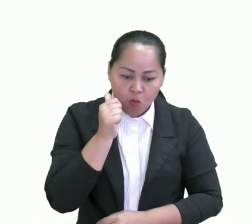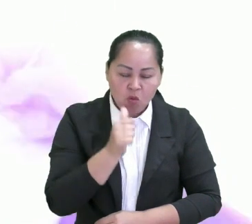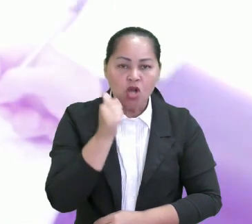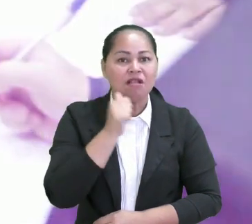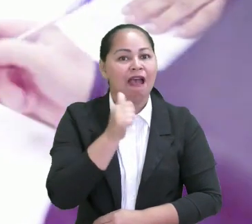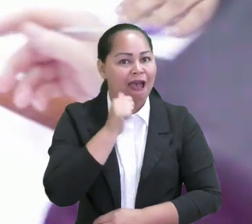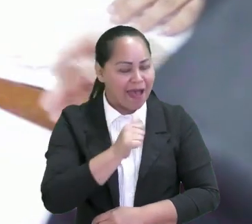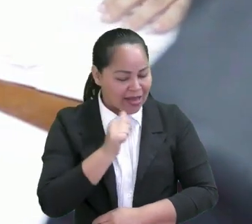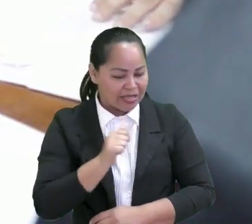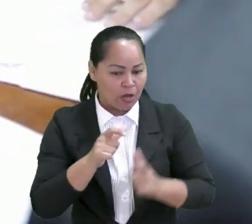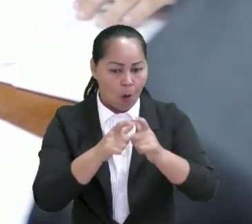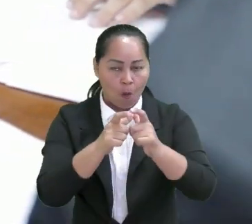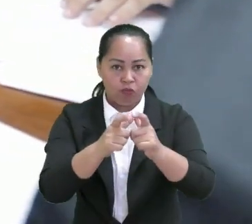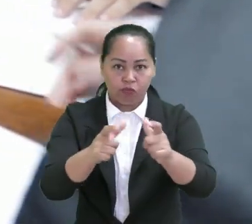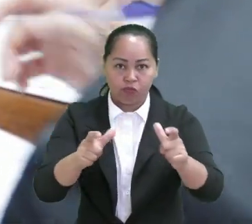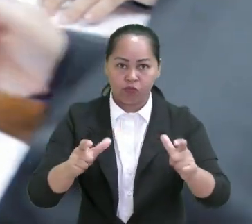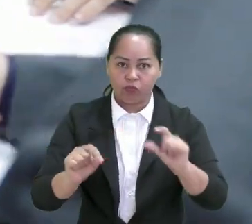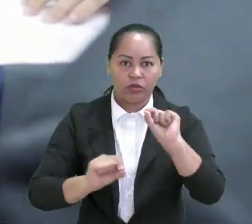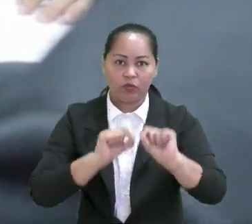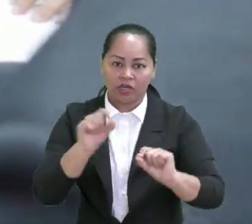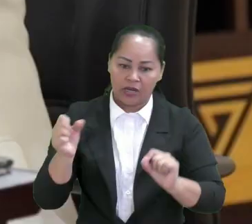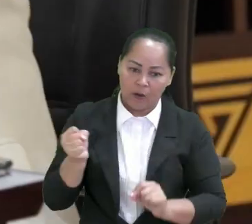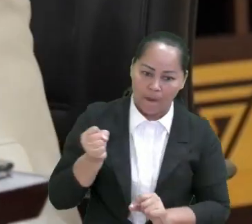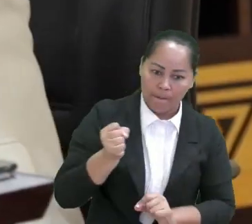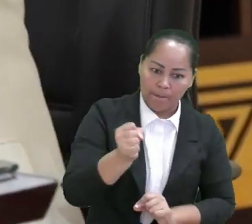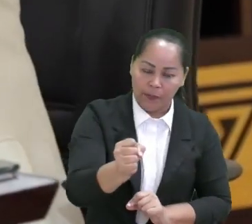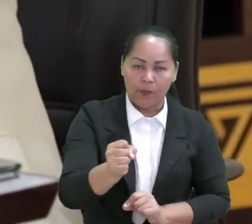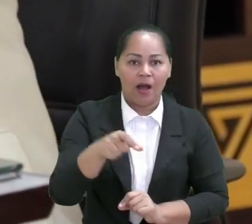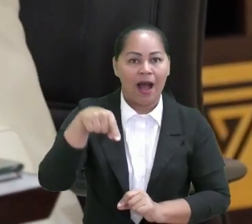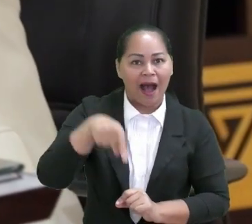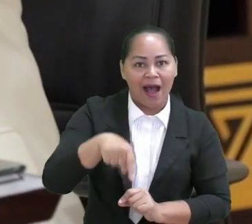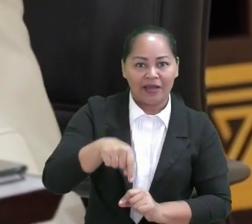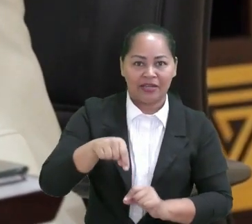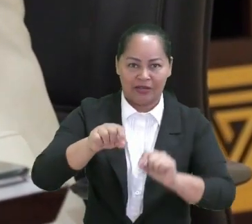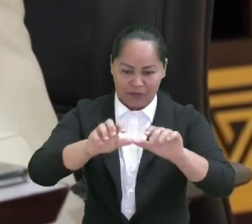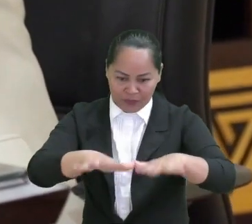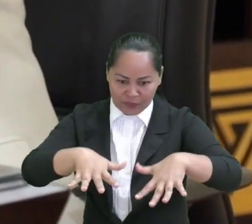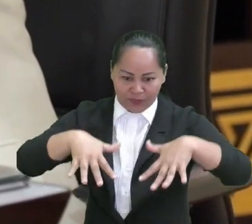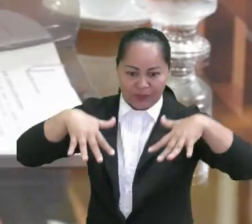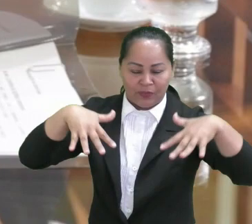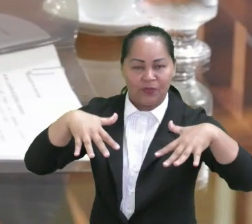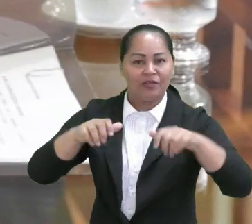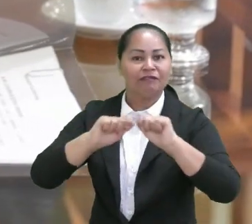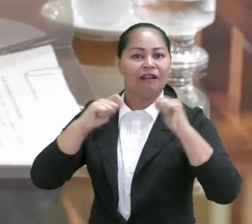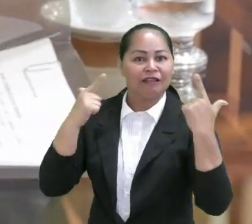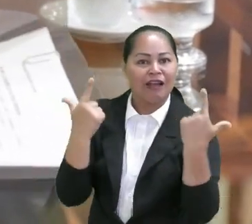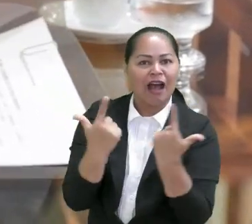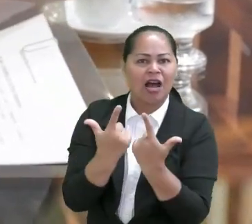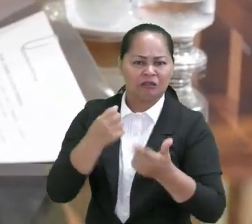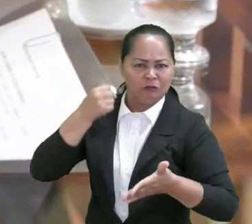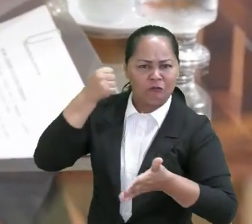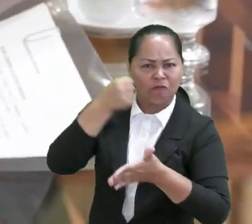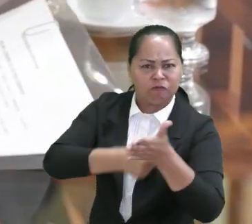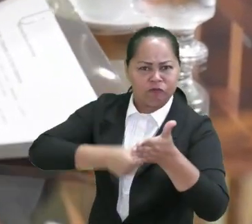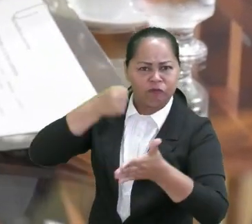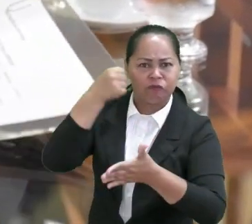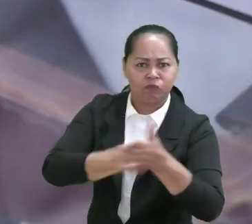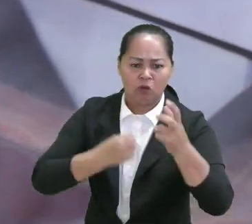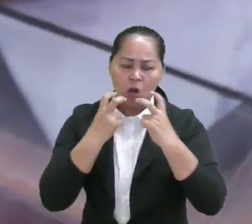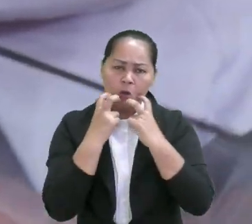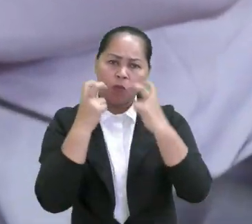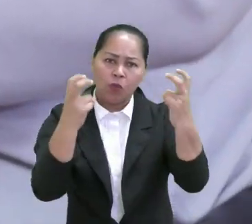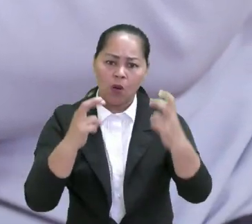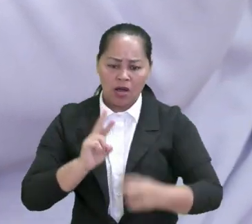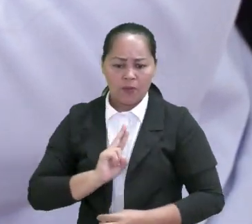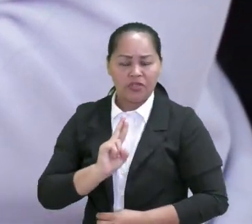número aumenta a responsabilidade da bancada feminina, que tem conseguido, com muita competência, dar voz e